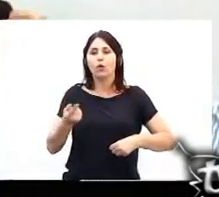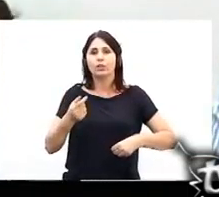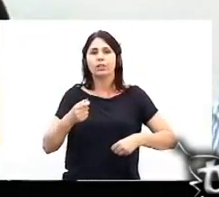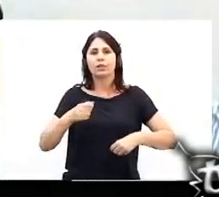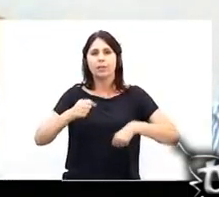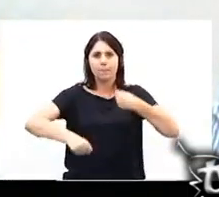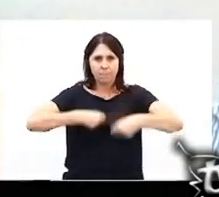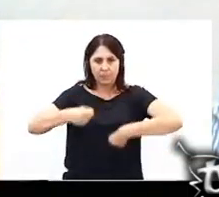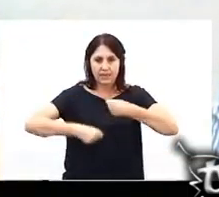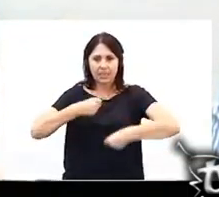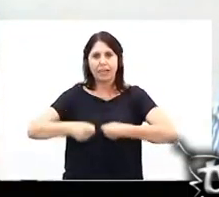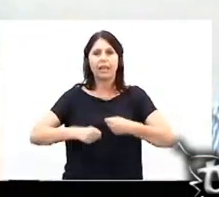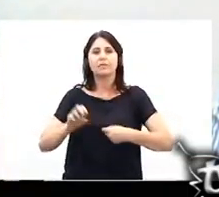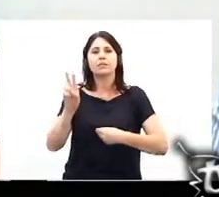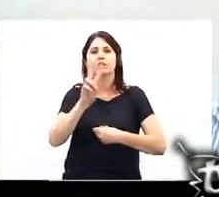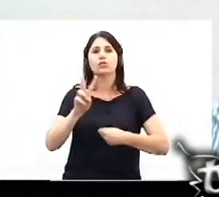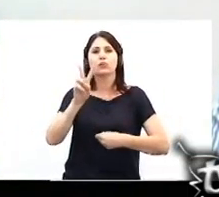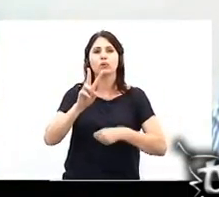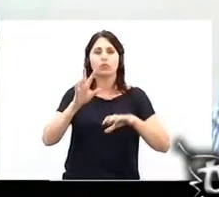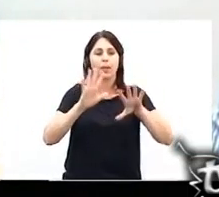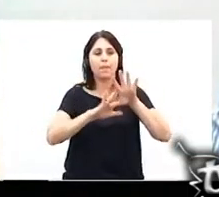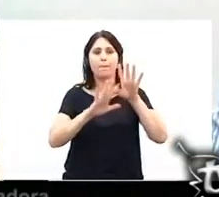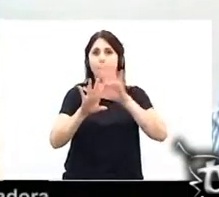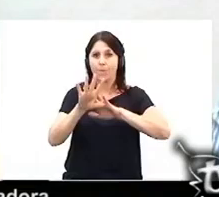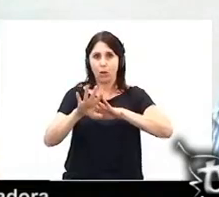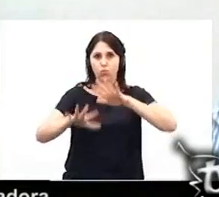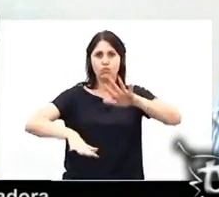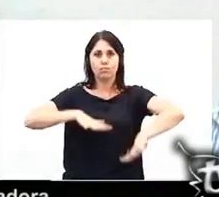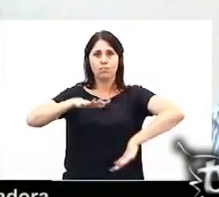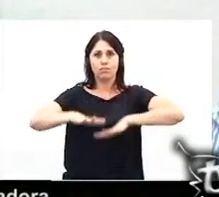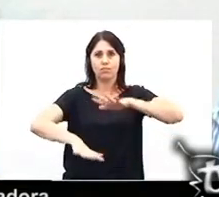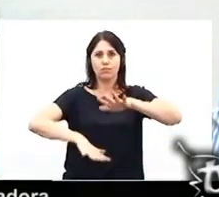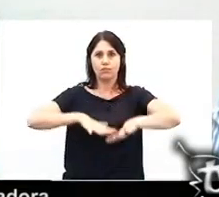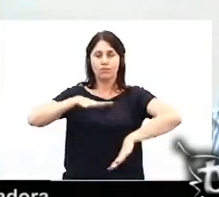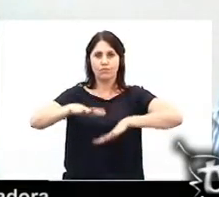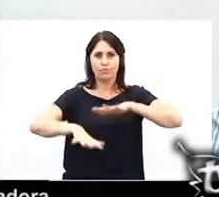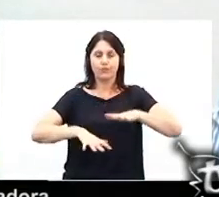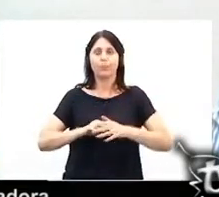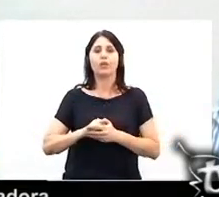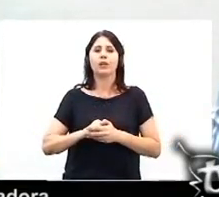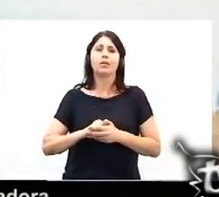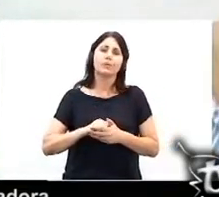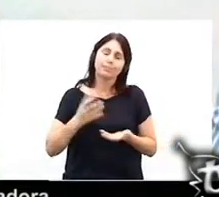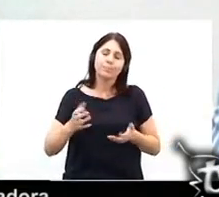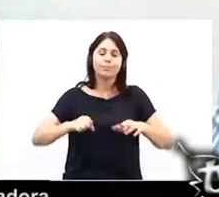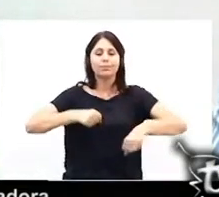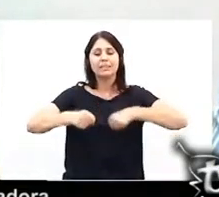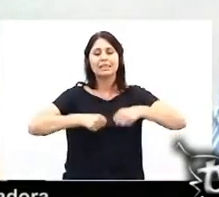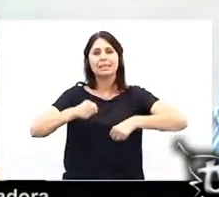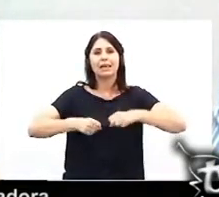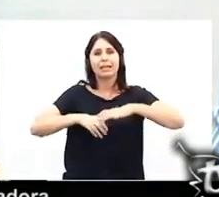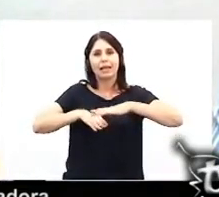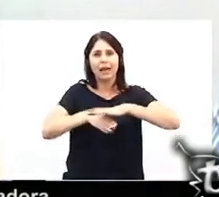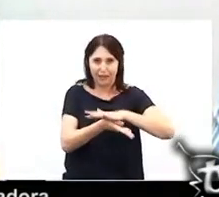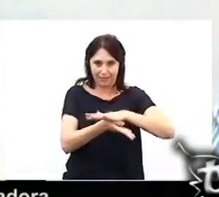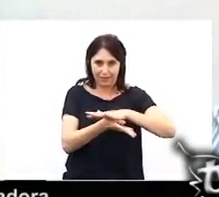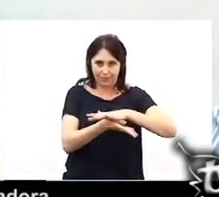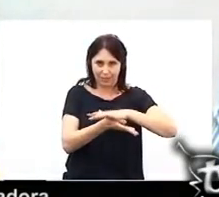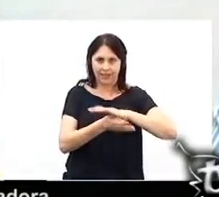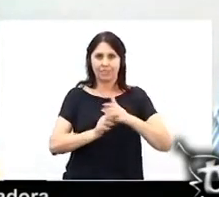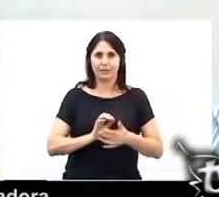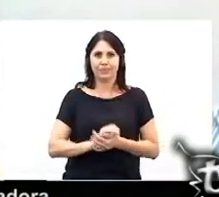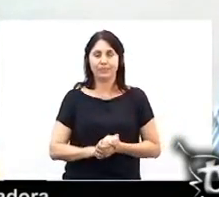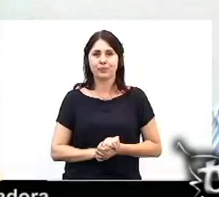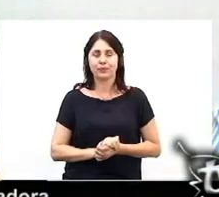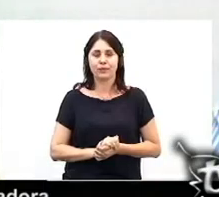que são aquelas bicicletas duplas, né? E aquelas bicicletas que pedala com a mão,